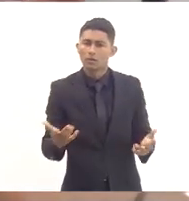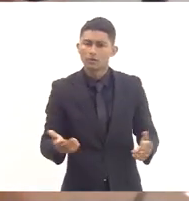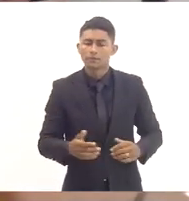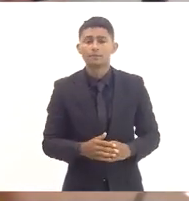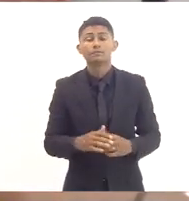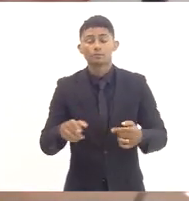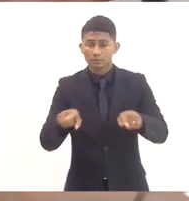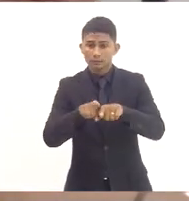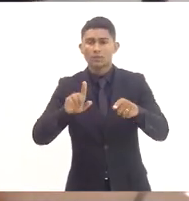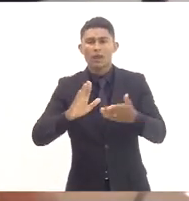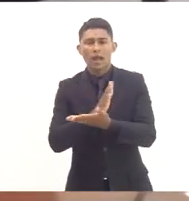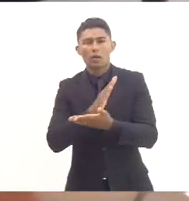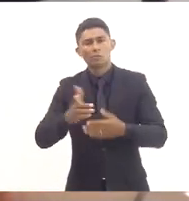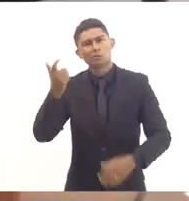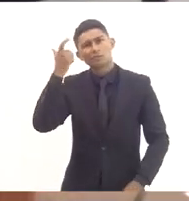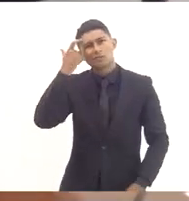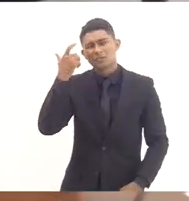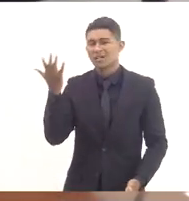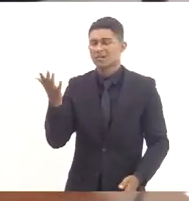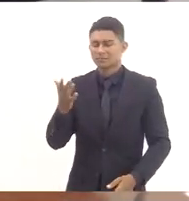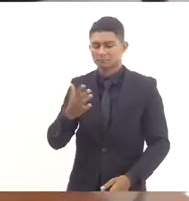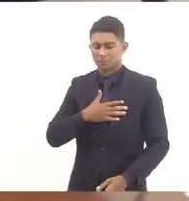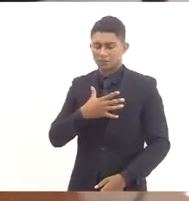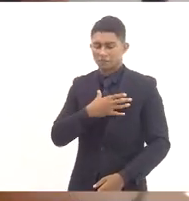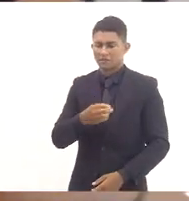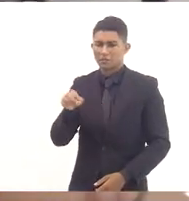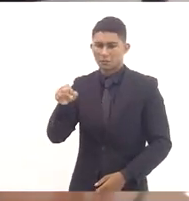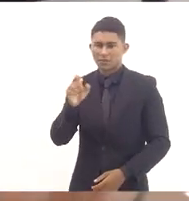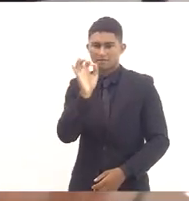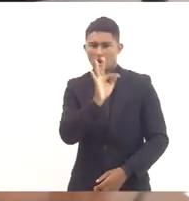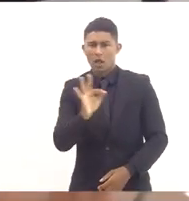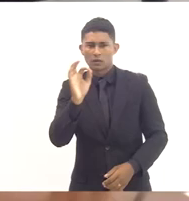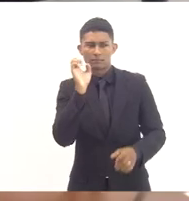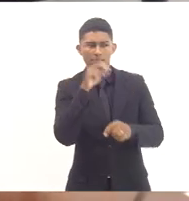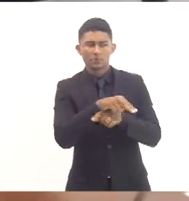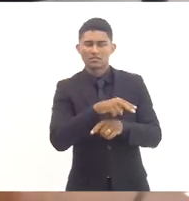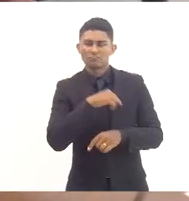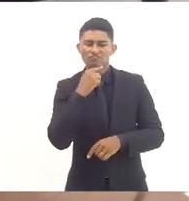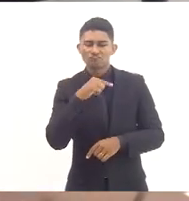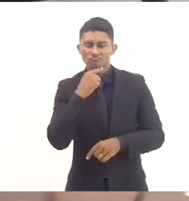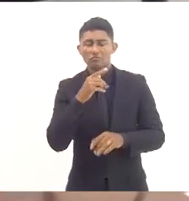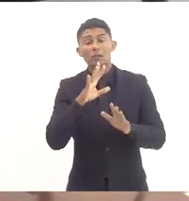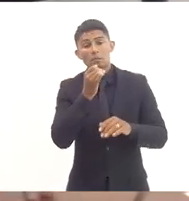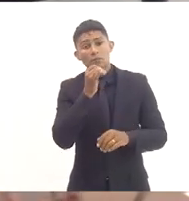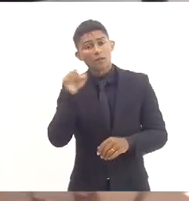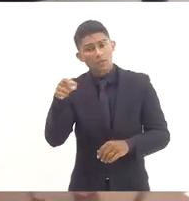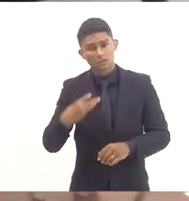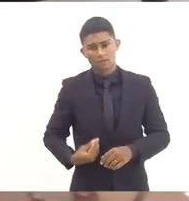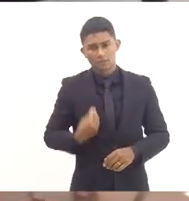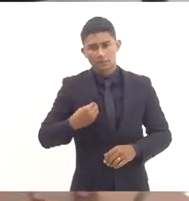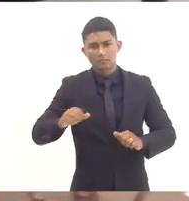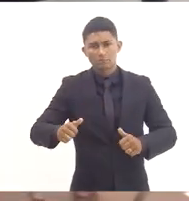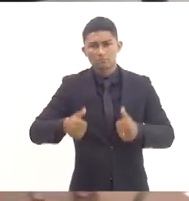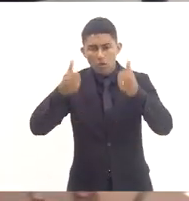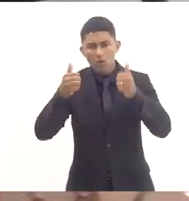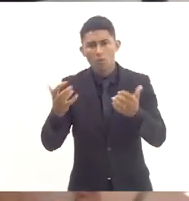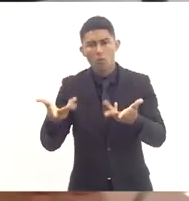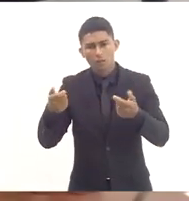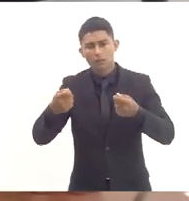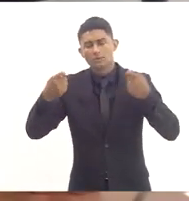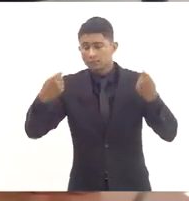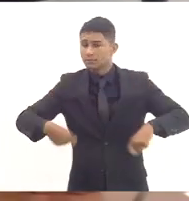falou Não eu fui não vai fazer uma faculdade Meu filho não vai fazer isso mas tem que dar uma qualidade e eu tenho que inserir ele na